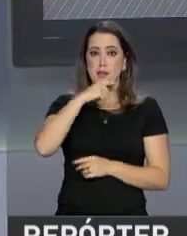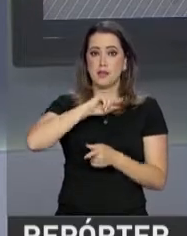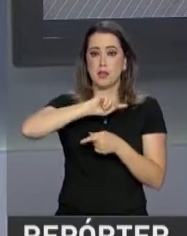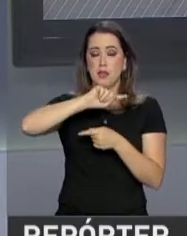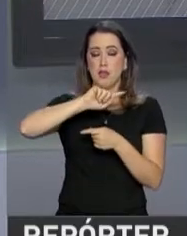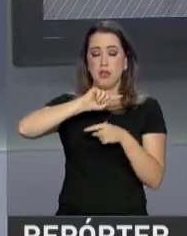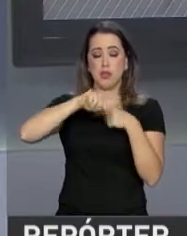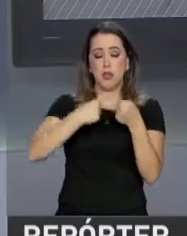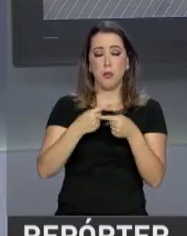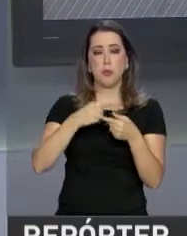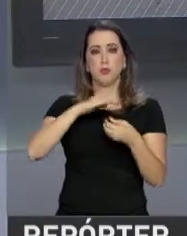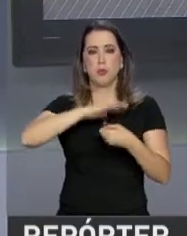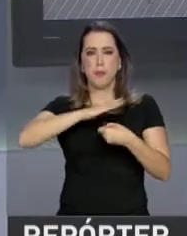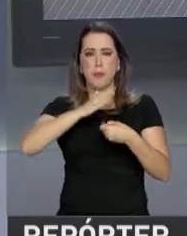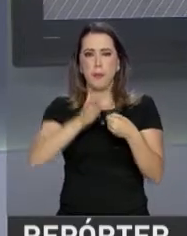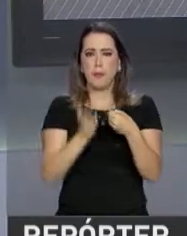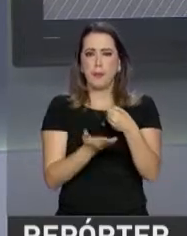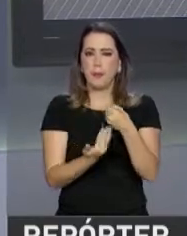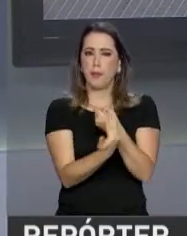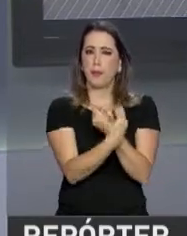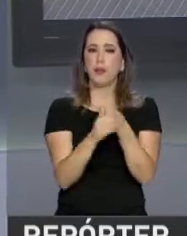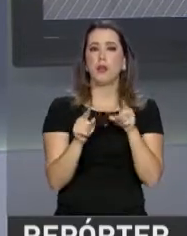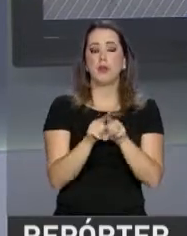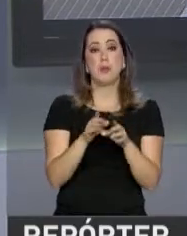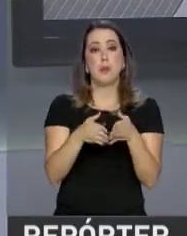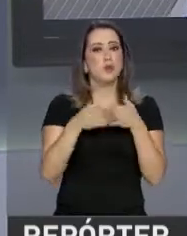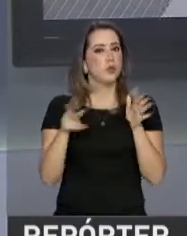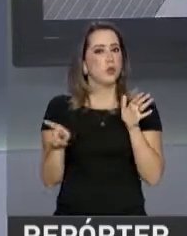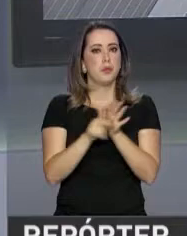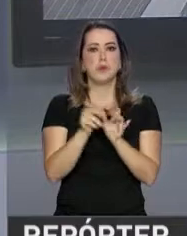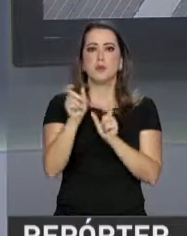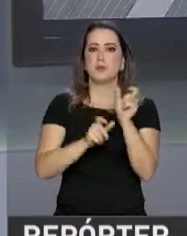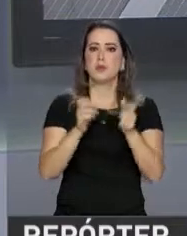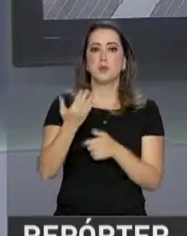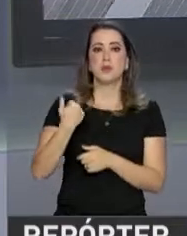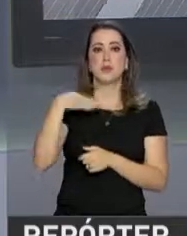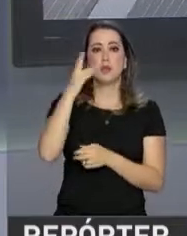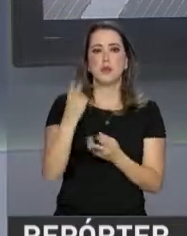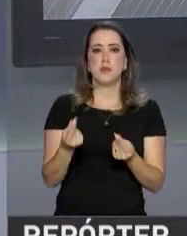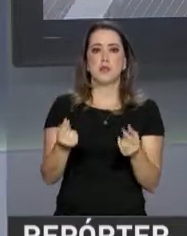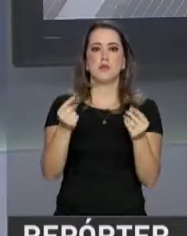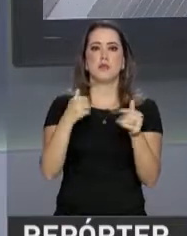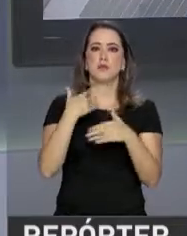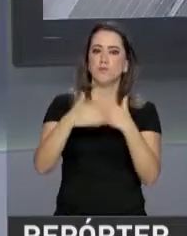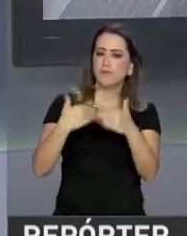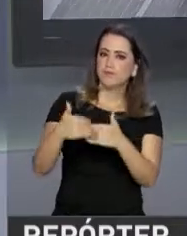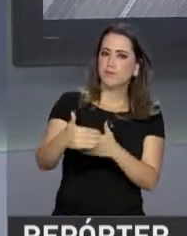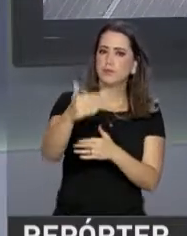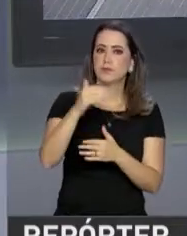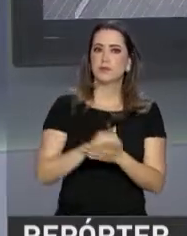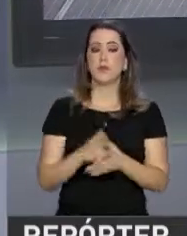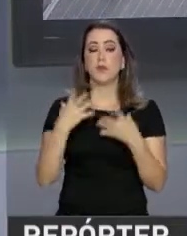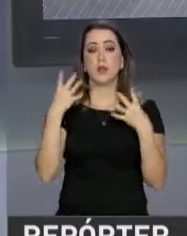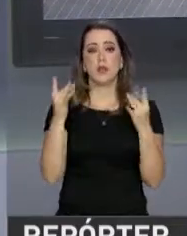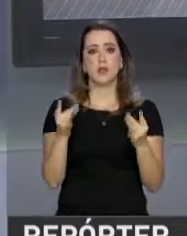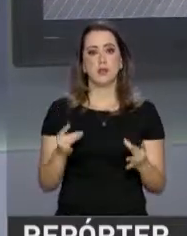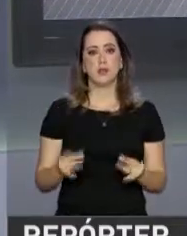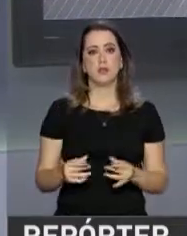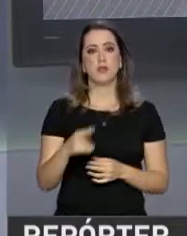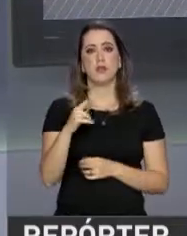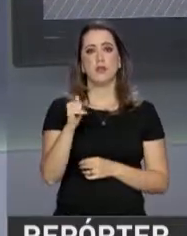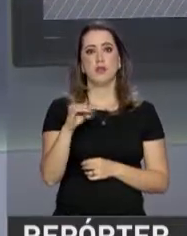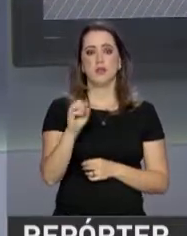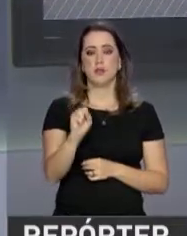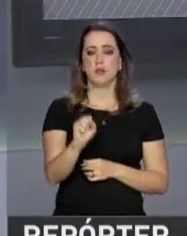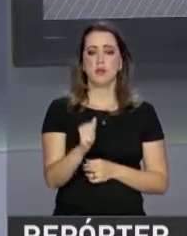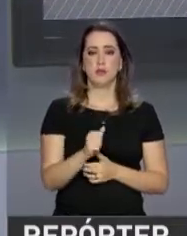A pesquisa está sendo feita a pedido dos próprios produtores que querem agregar mais valor à cadeia produtiva. Quem conta é a